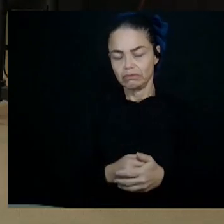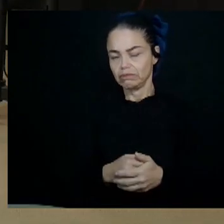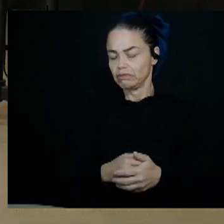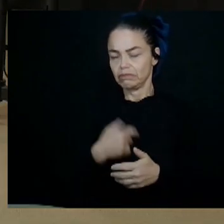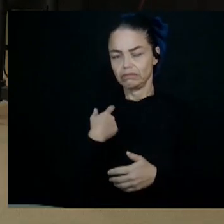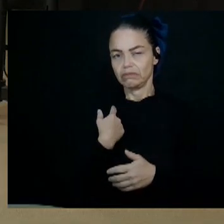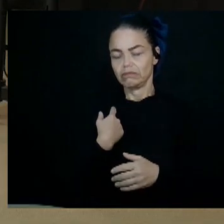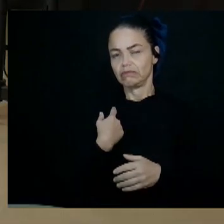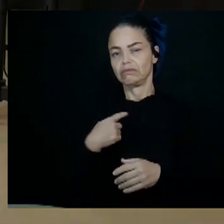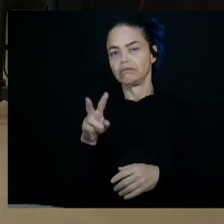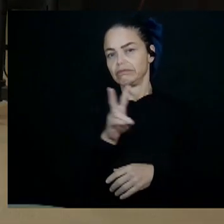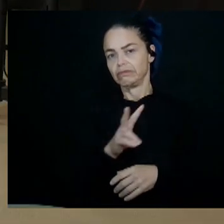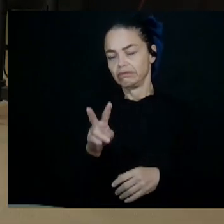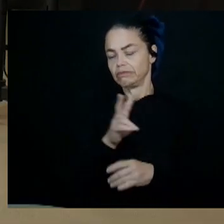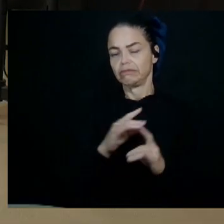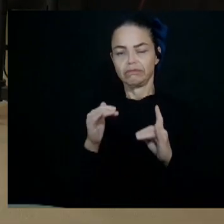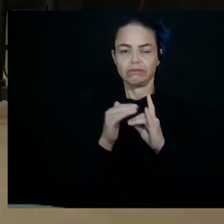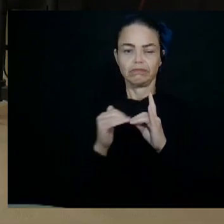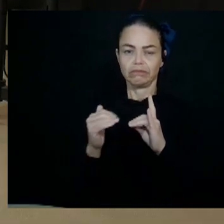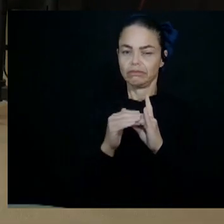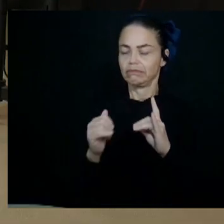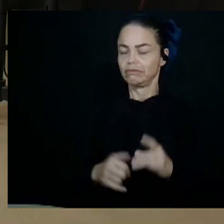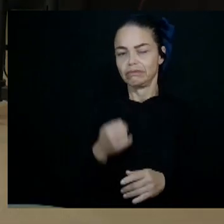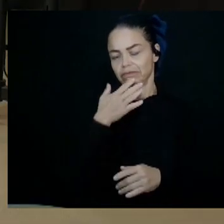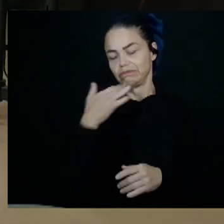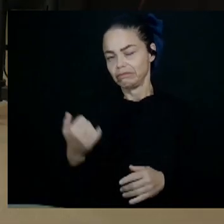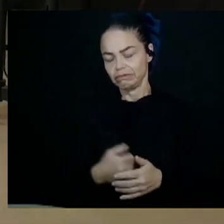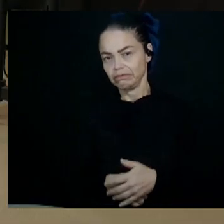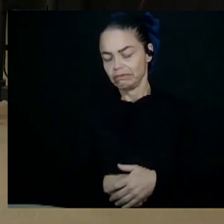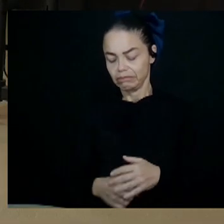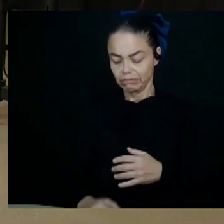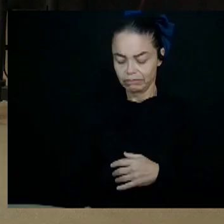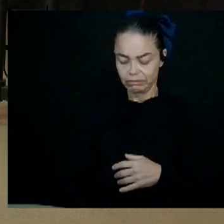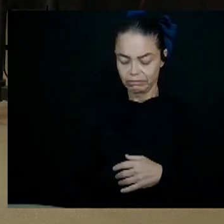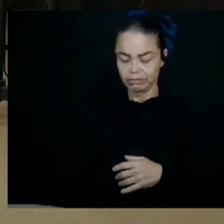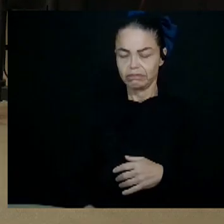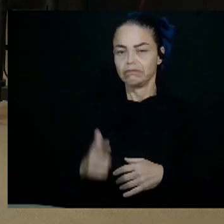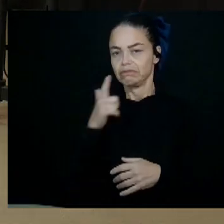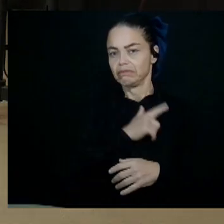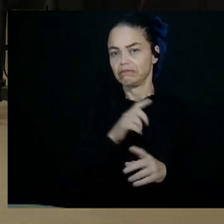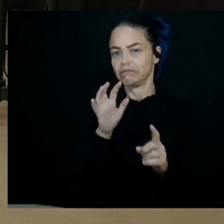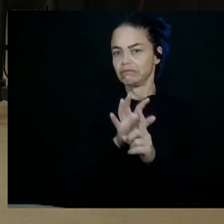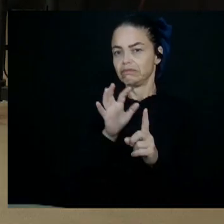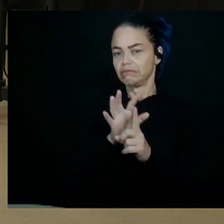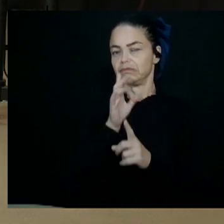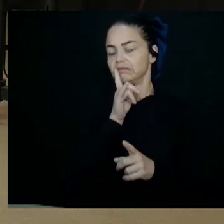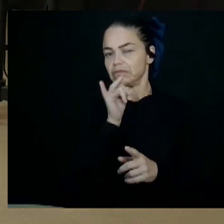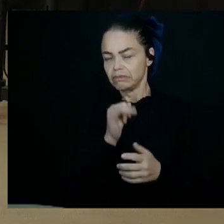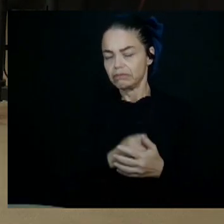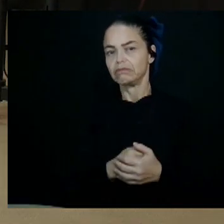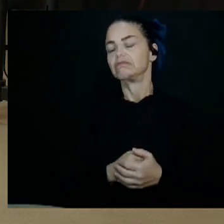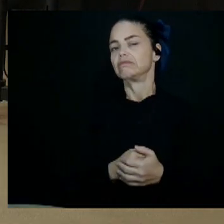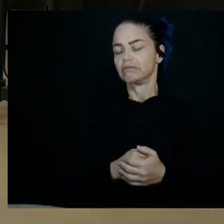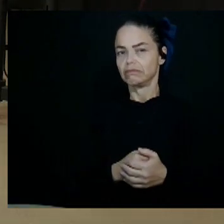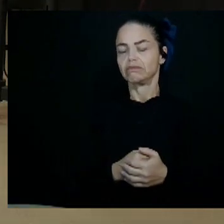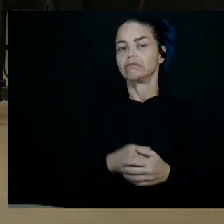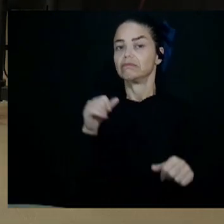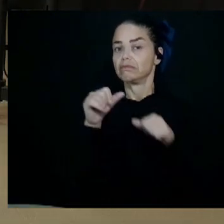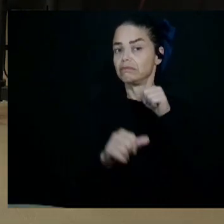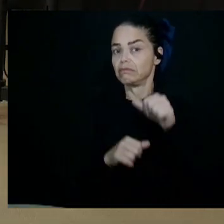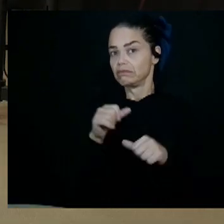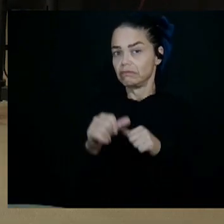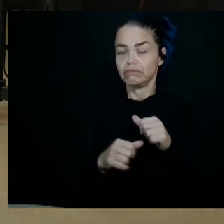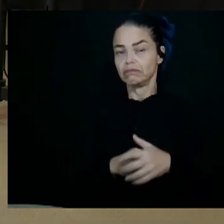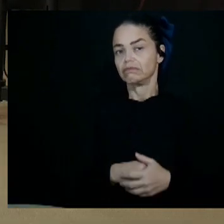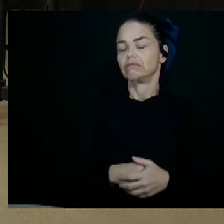vegetariano vegano. Acho que é uma das melhores, aliás. Sim, é verdade. E ele conseguiu convencer o pai a transformar e passar